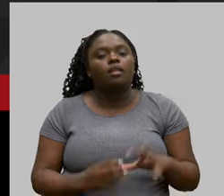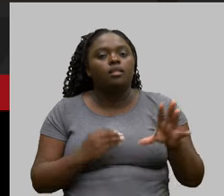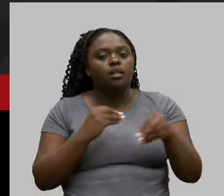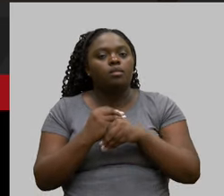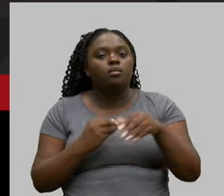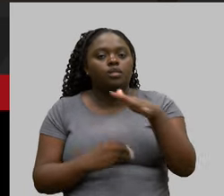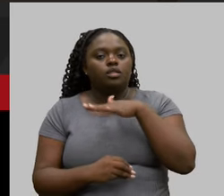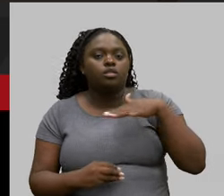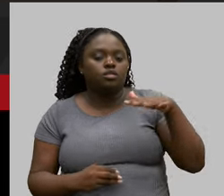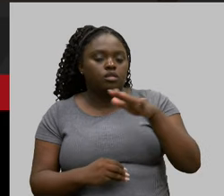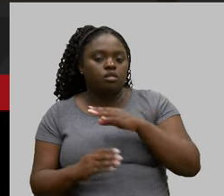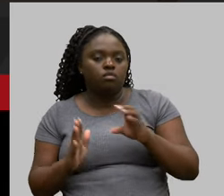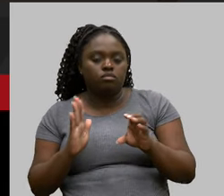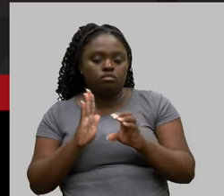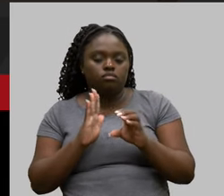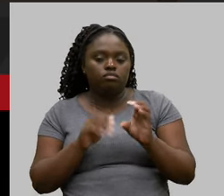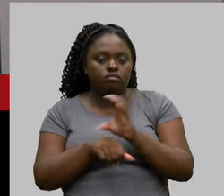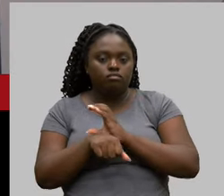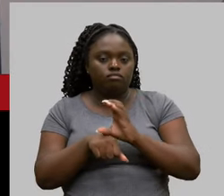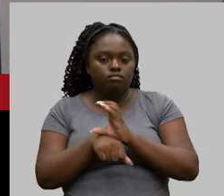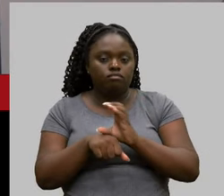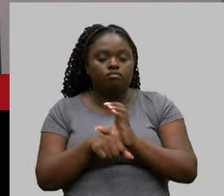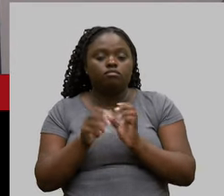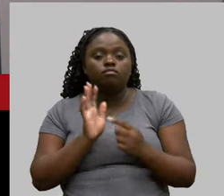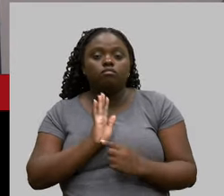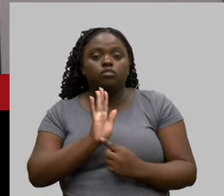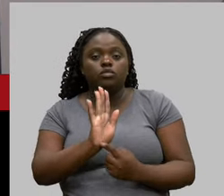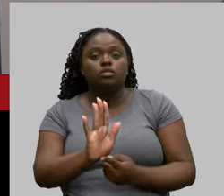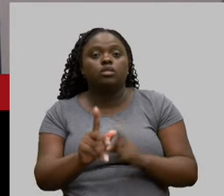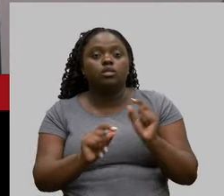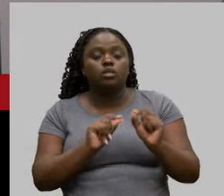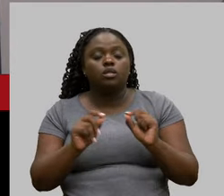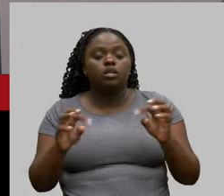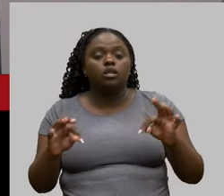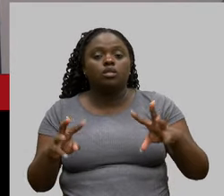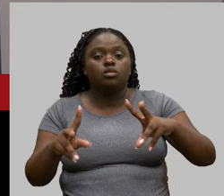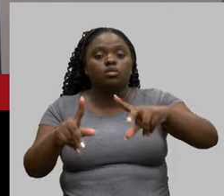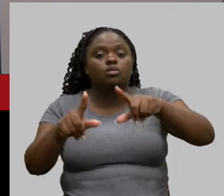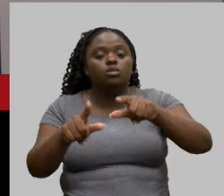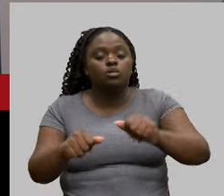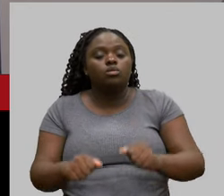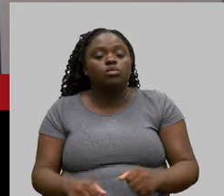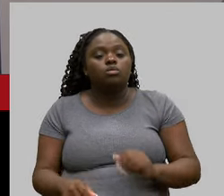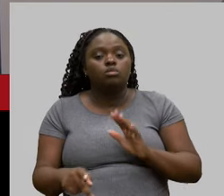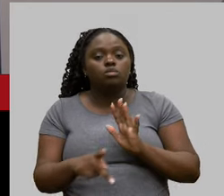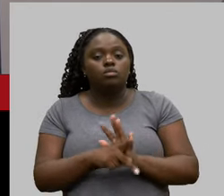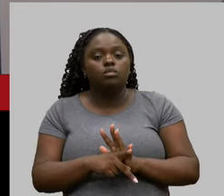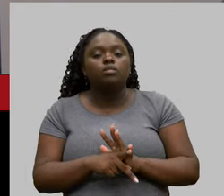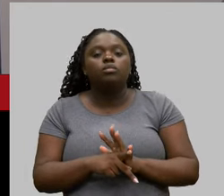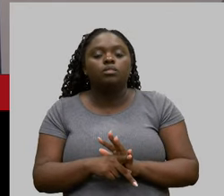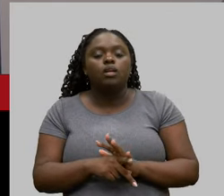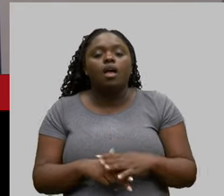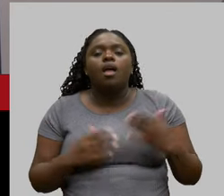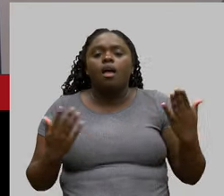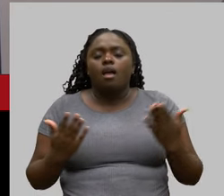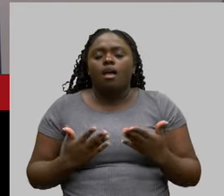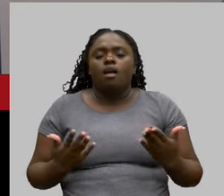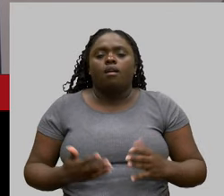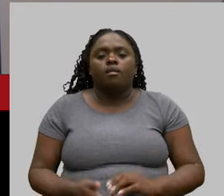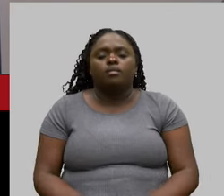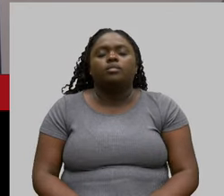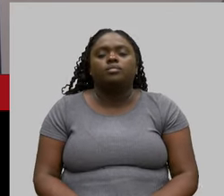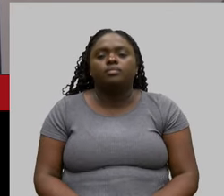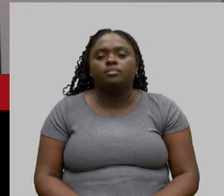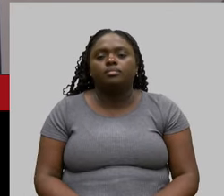que existiam aplicavam se a todos os regimes próprios de previdência agora